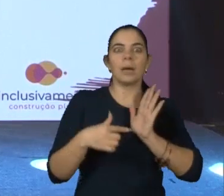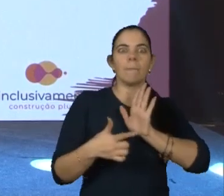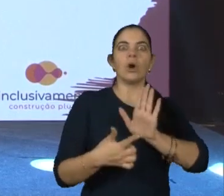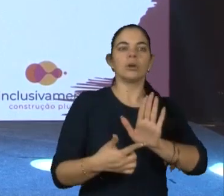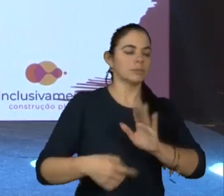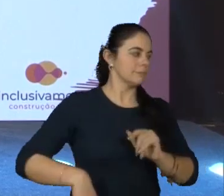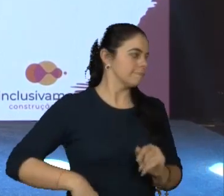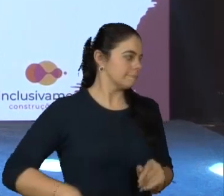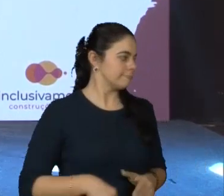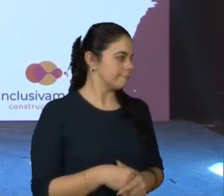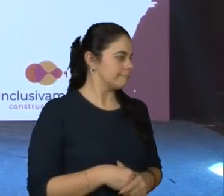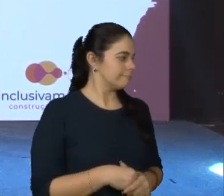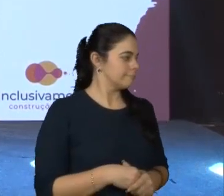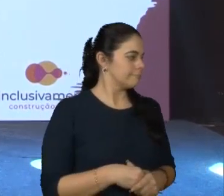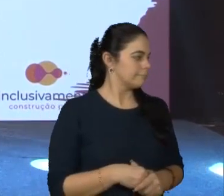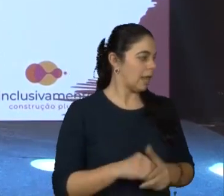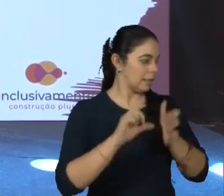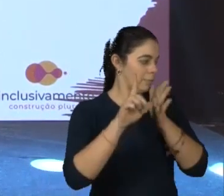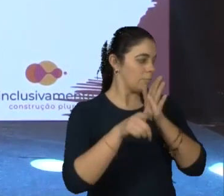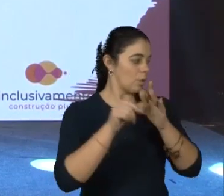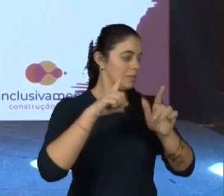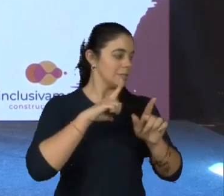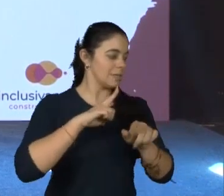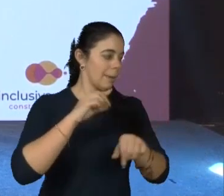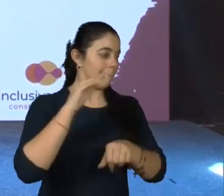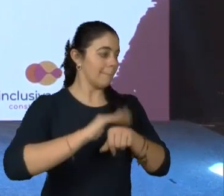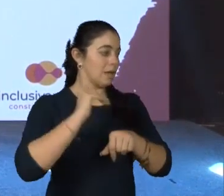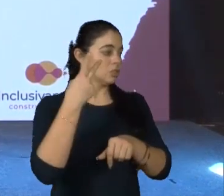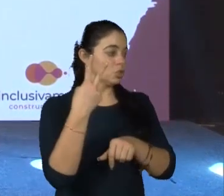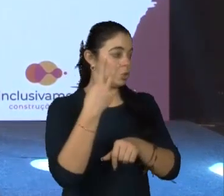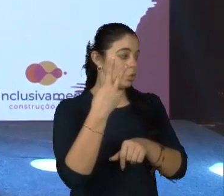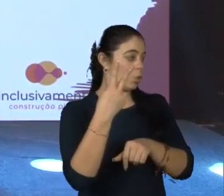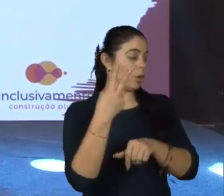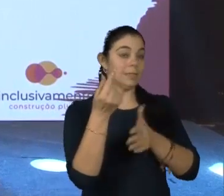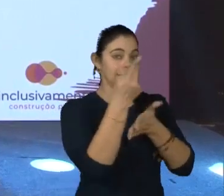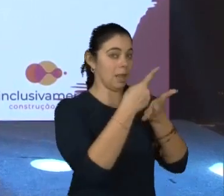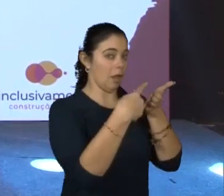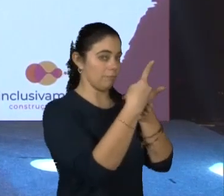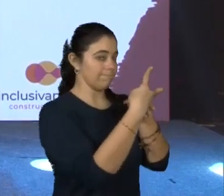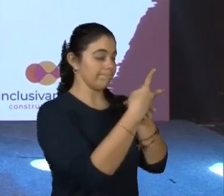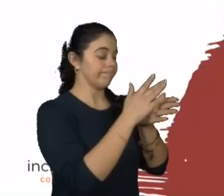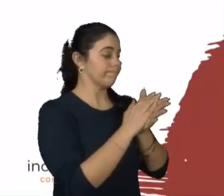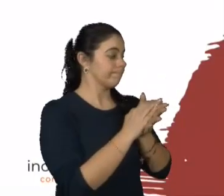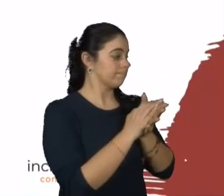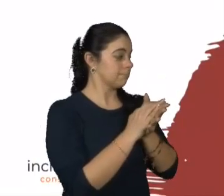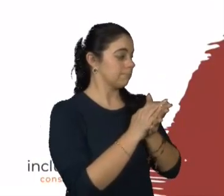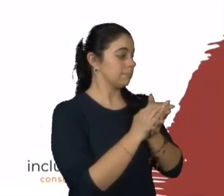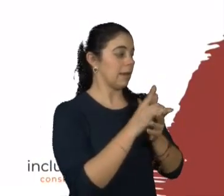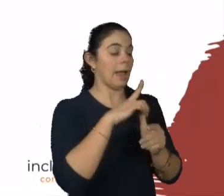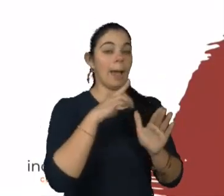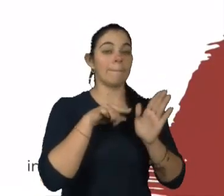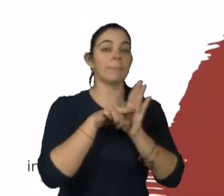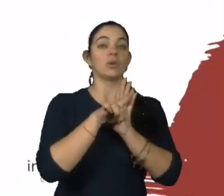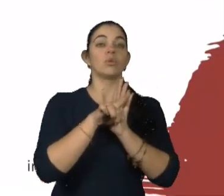essa nossa realidade. Depois a gente tem aqui mais dois gráficos, também em formato de pizza. A pergunta qual